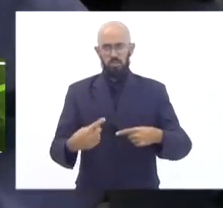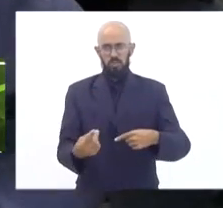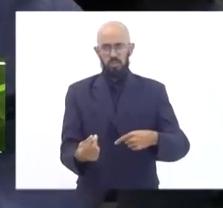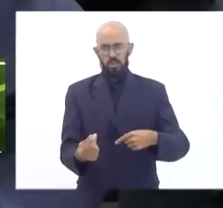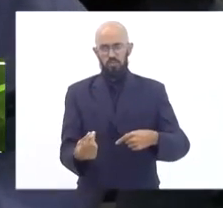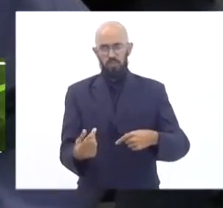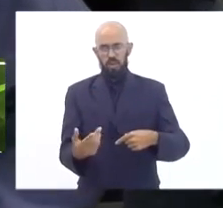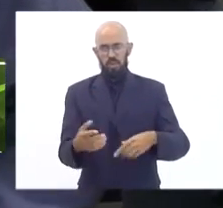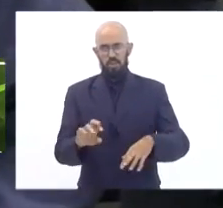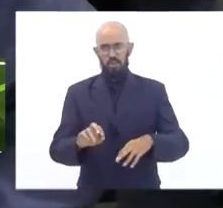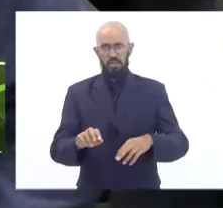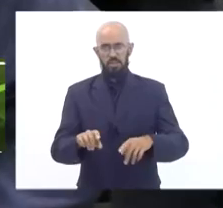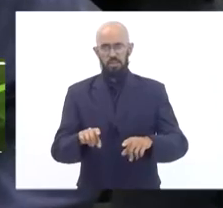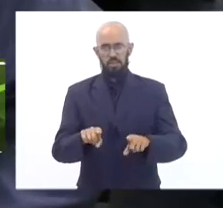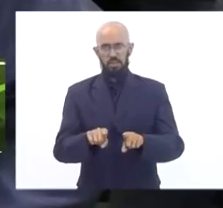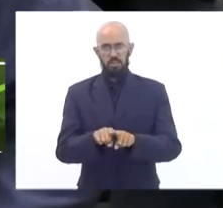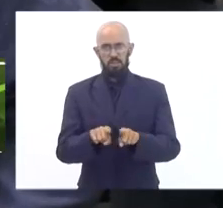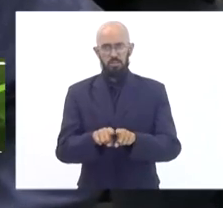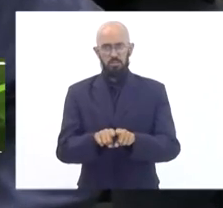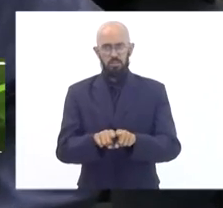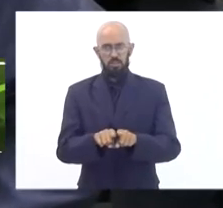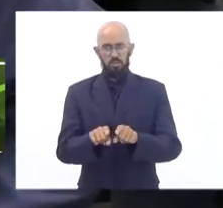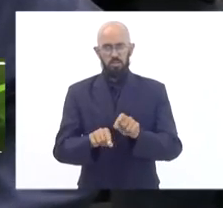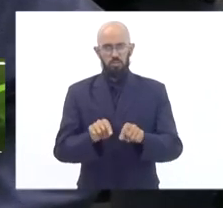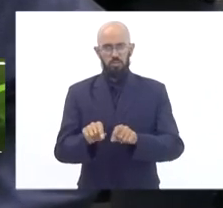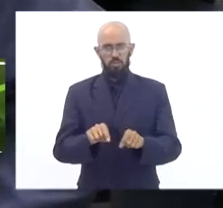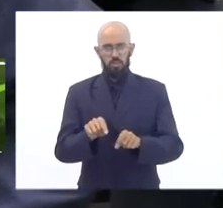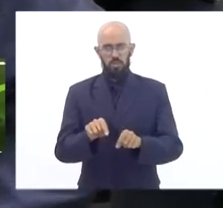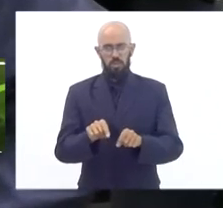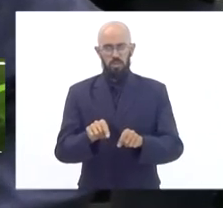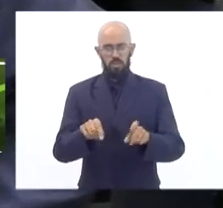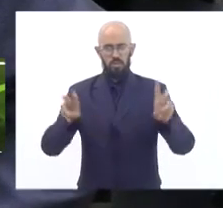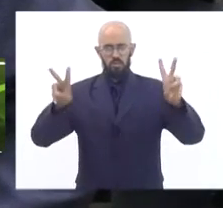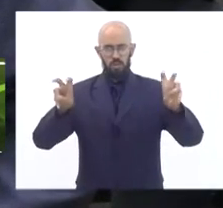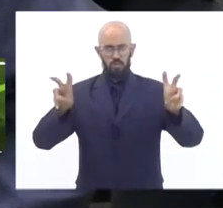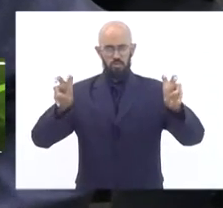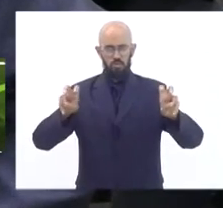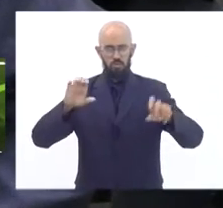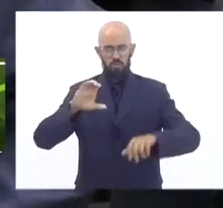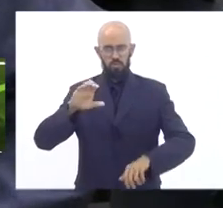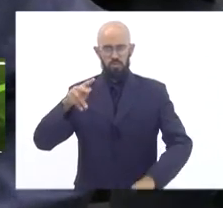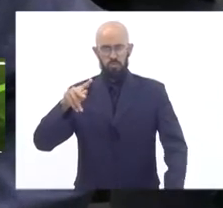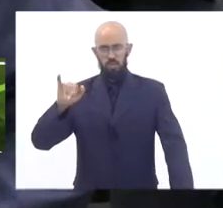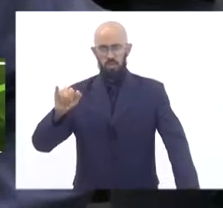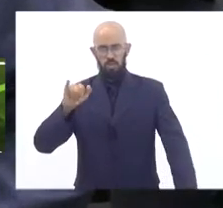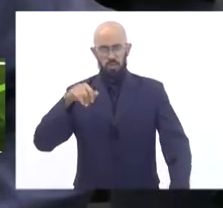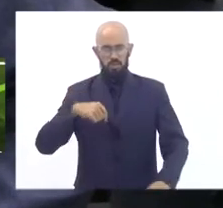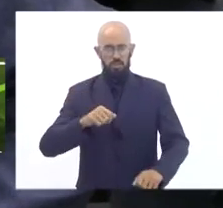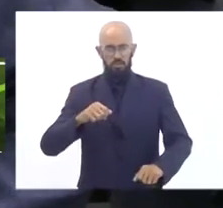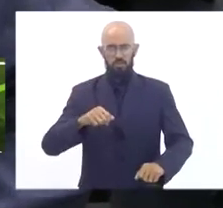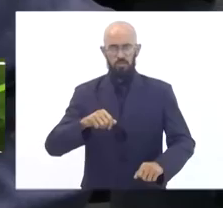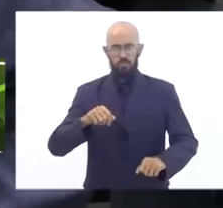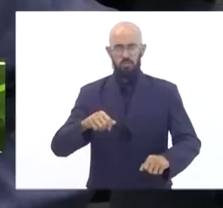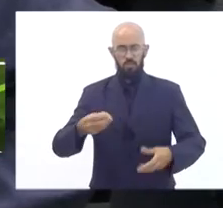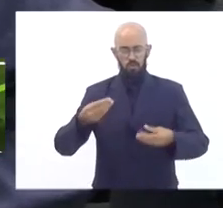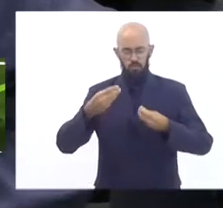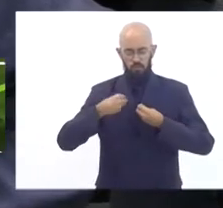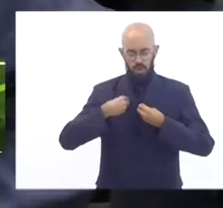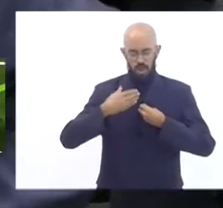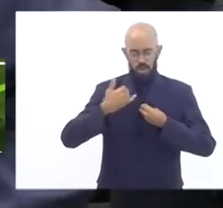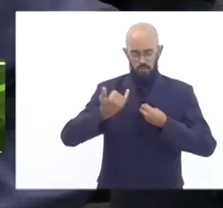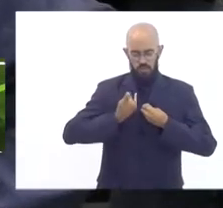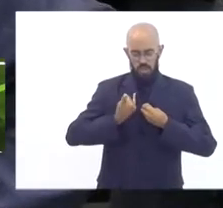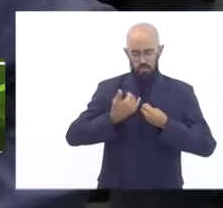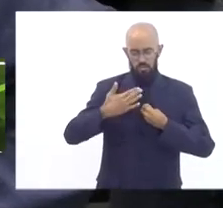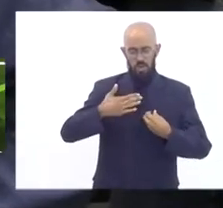no caso, né, do foro dessa CPI, me parece, pelo menos que foi me passado, que